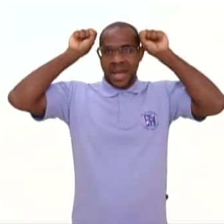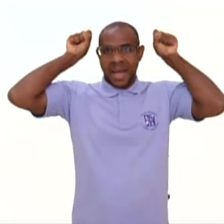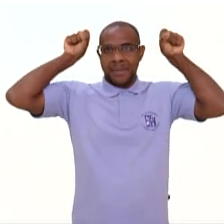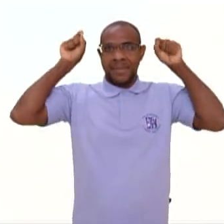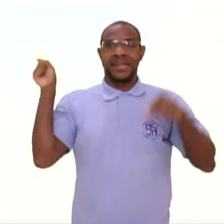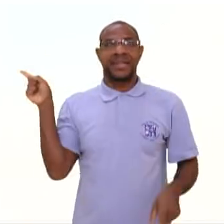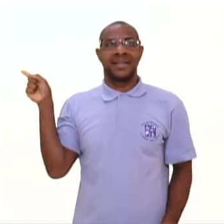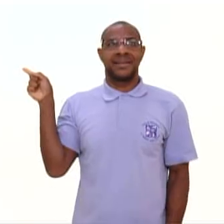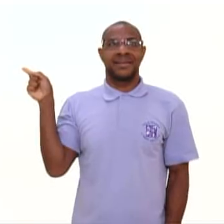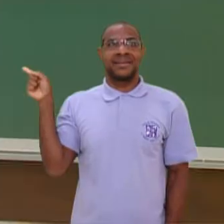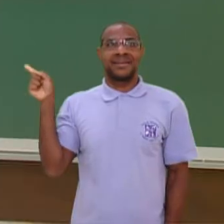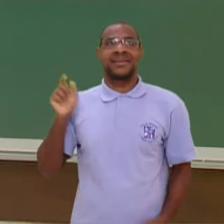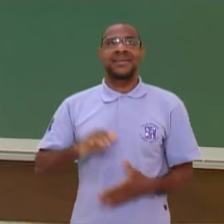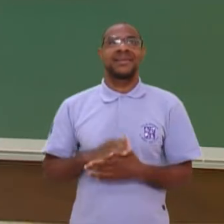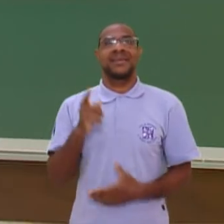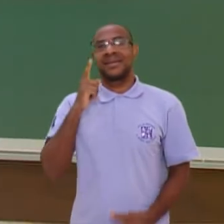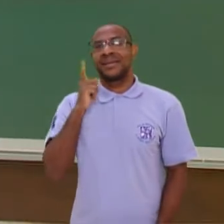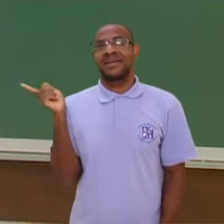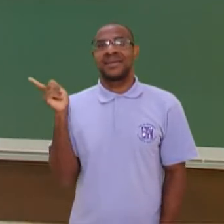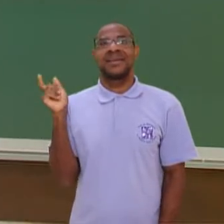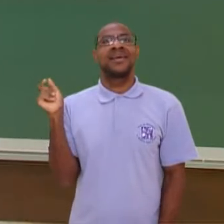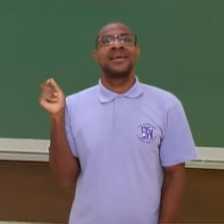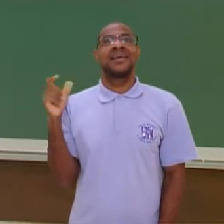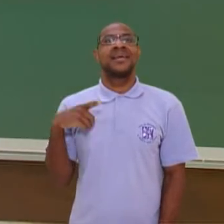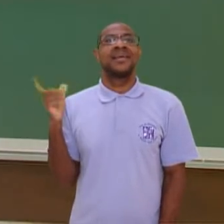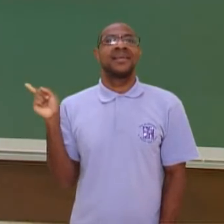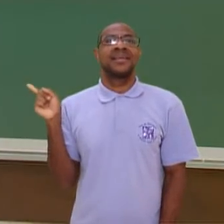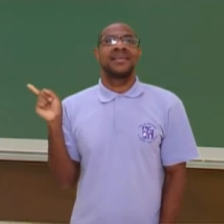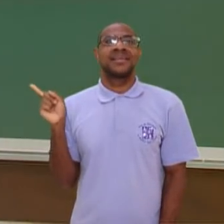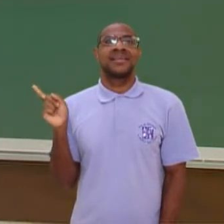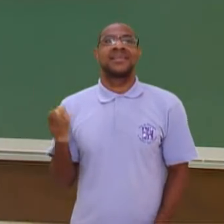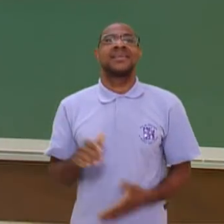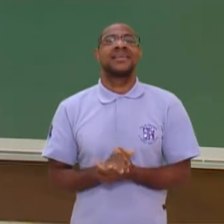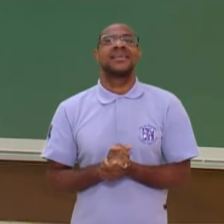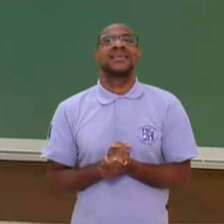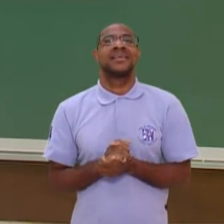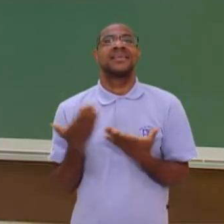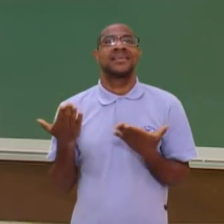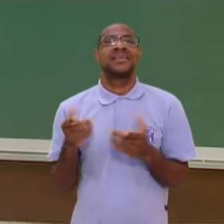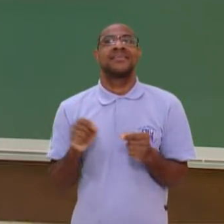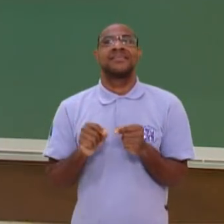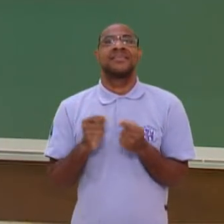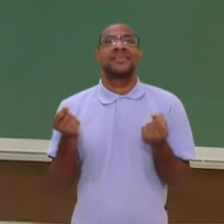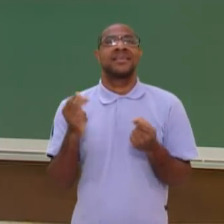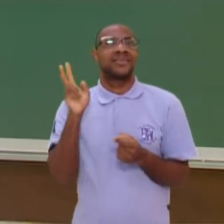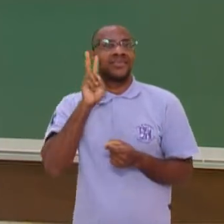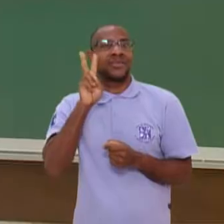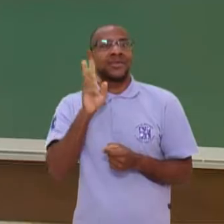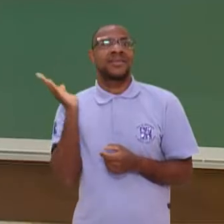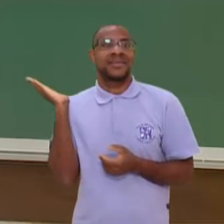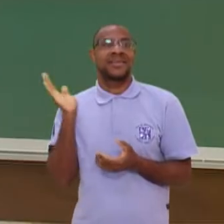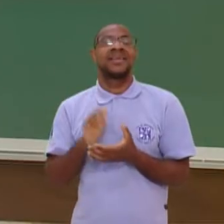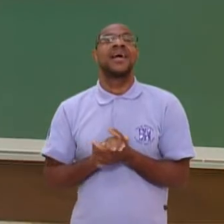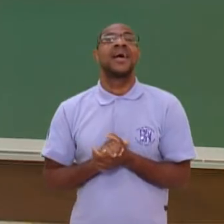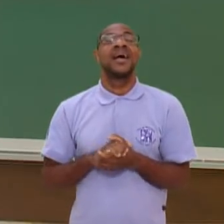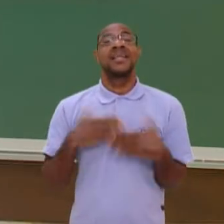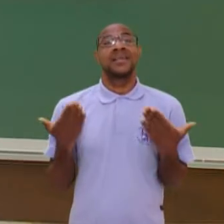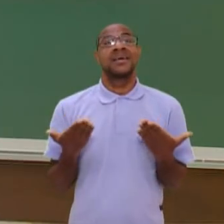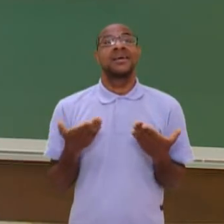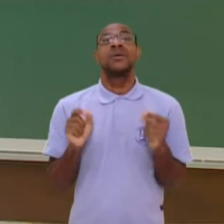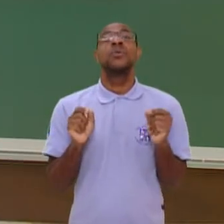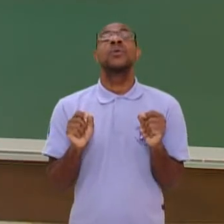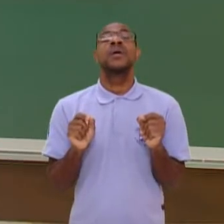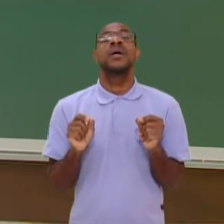do Sítio do Pica-Pau Amarelo, ali pelo nosso saudoso Monteiro Lobato, criando então essas histórias ali. O que a gente vai ter?